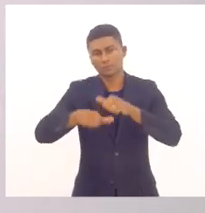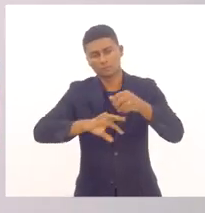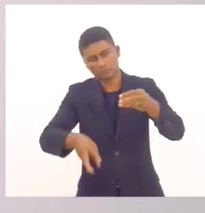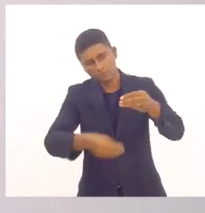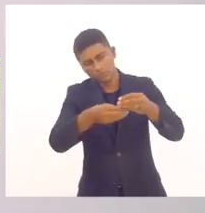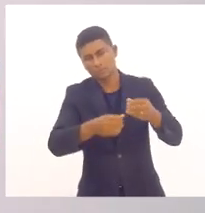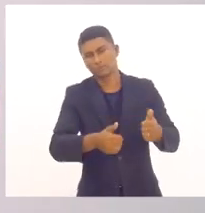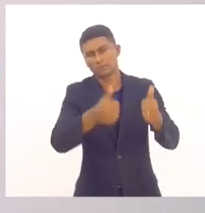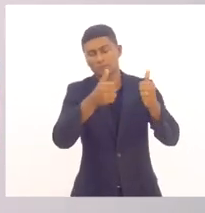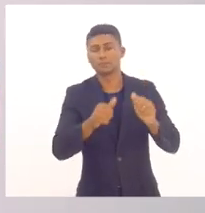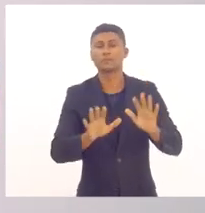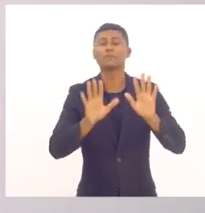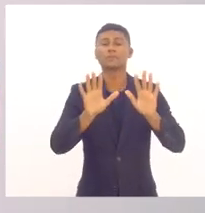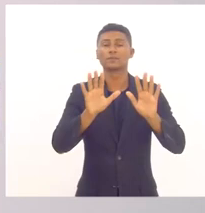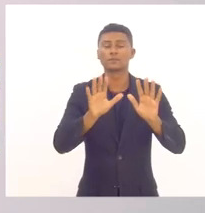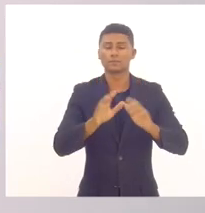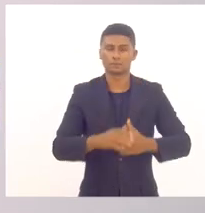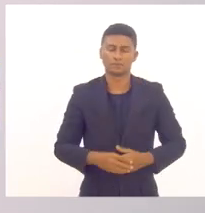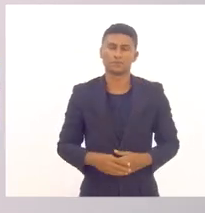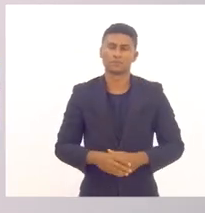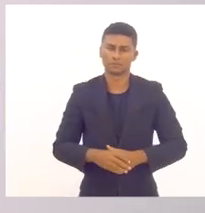Agora,